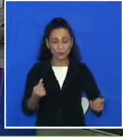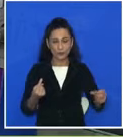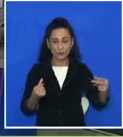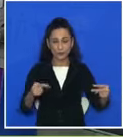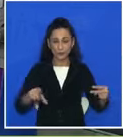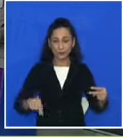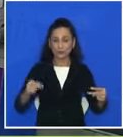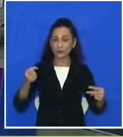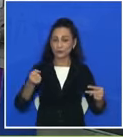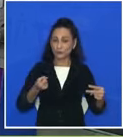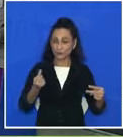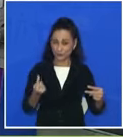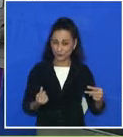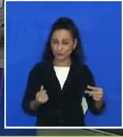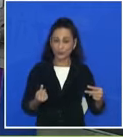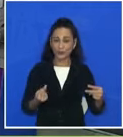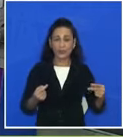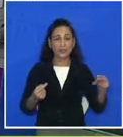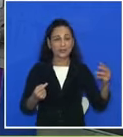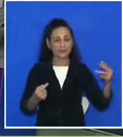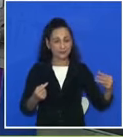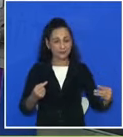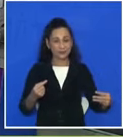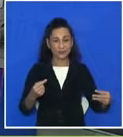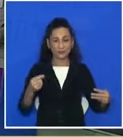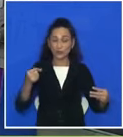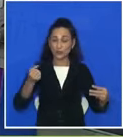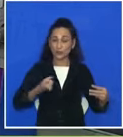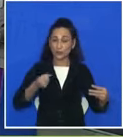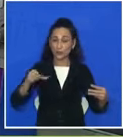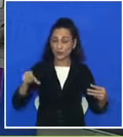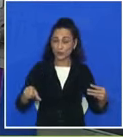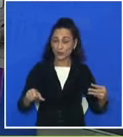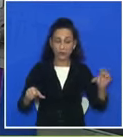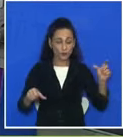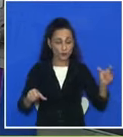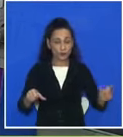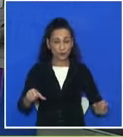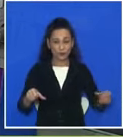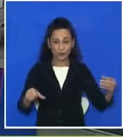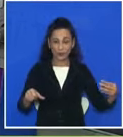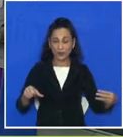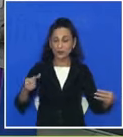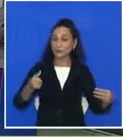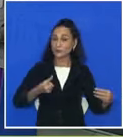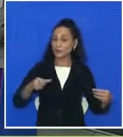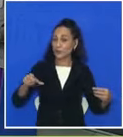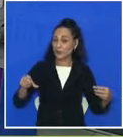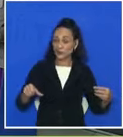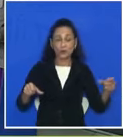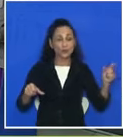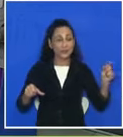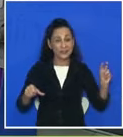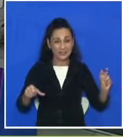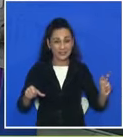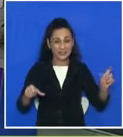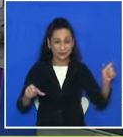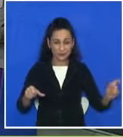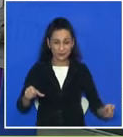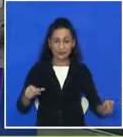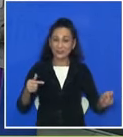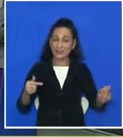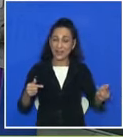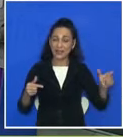2, 1. Coluna 3, 9. Coluna 4, 9. Coluna 5,